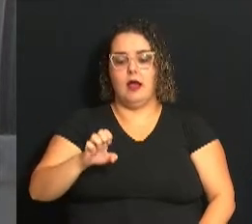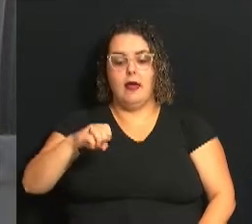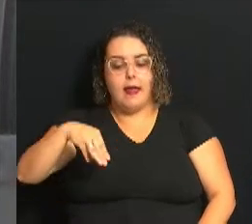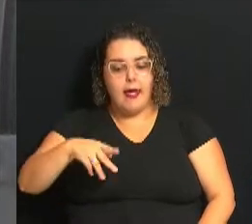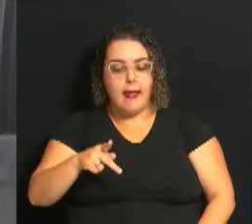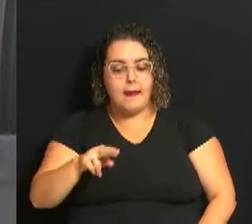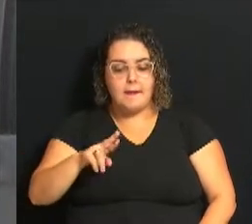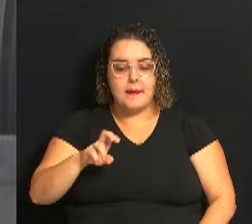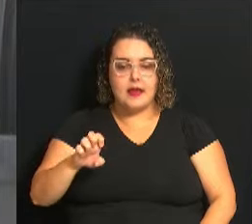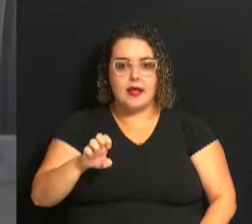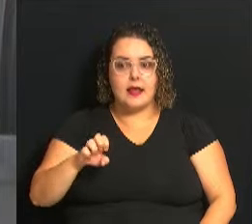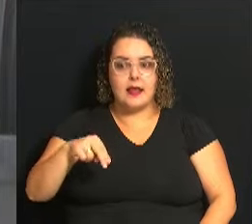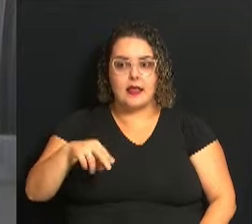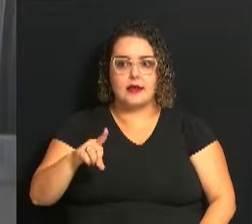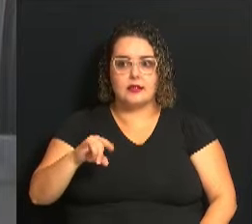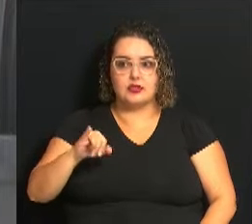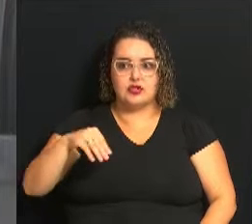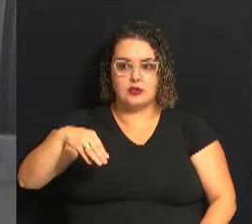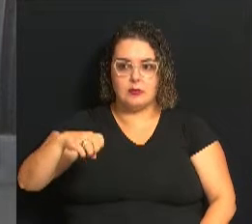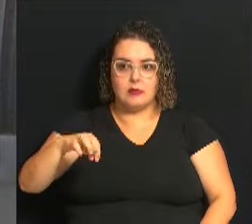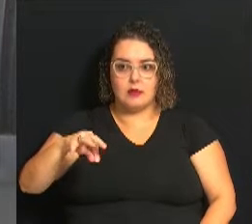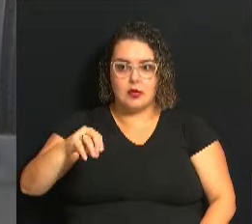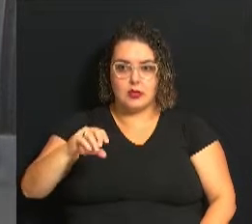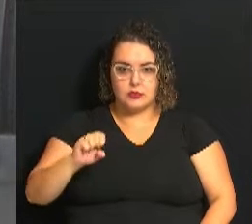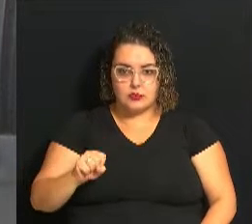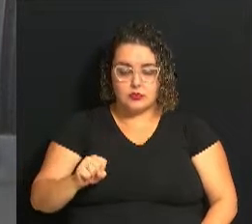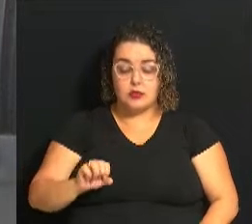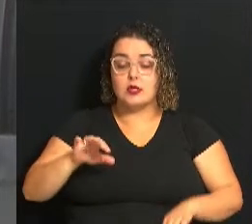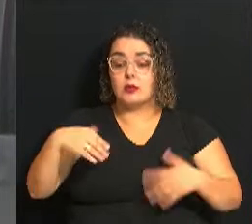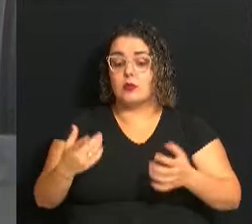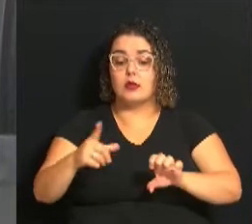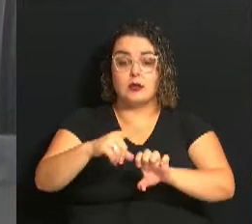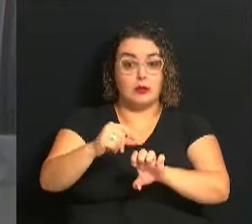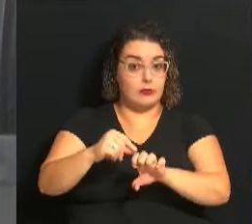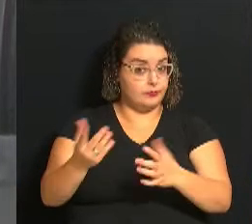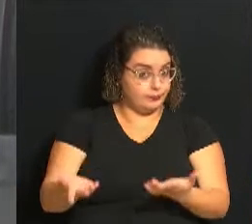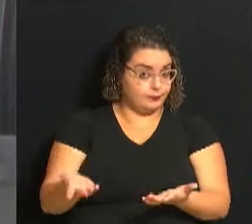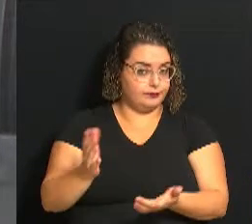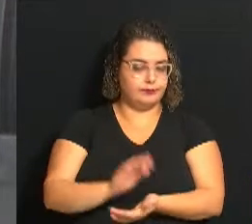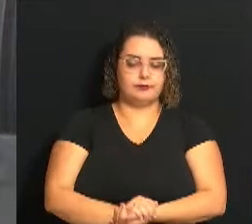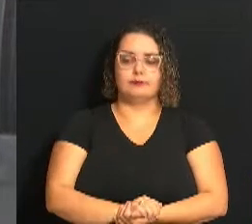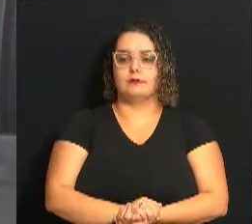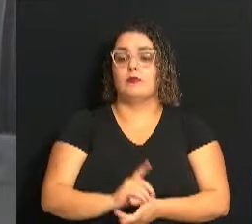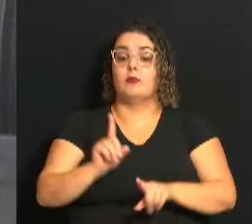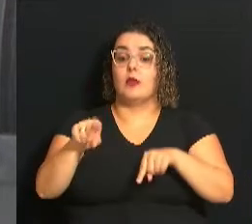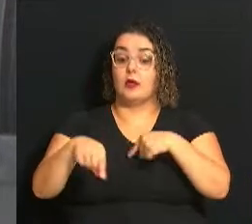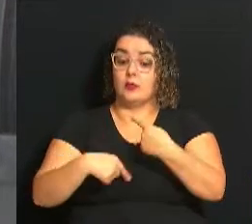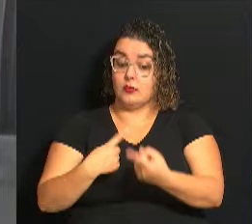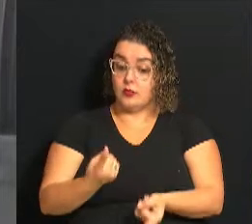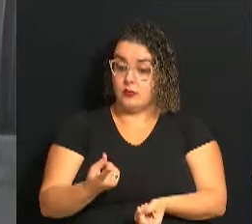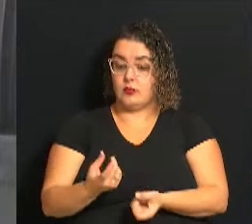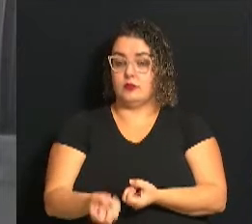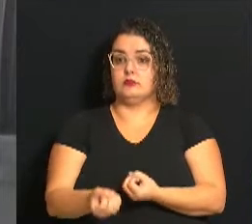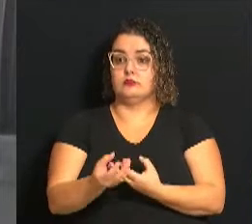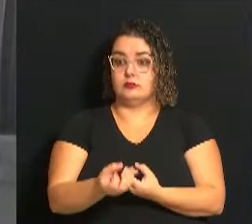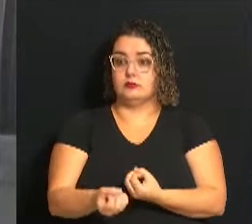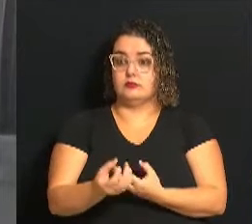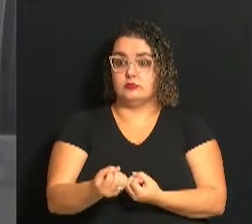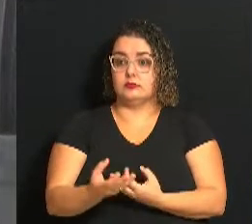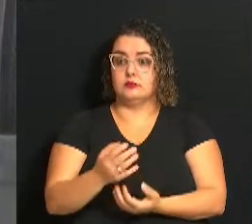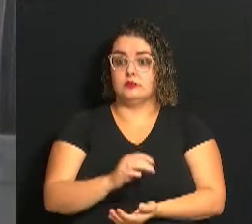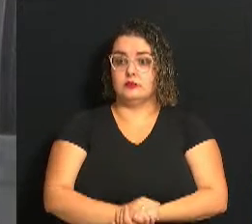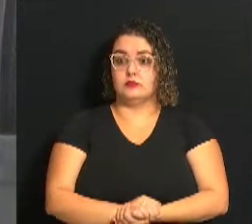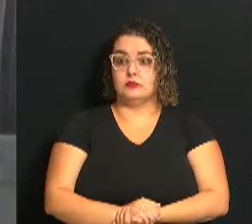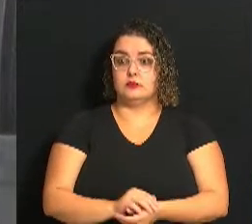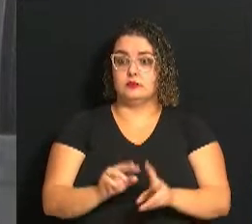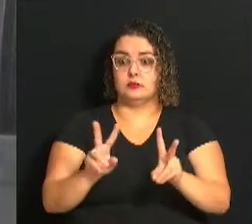quais empreendedores? E queria saber um outro dado, das chamadas, daquelas